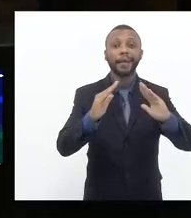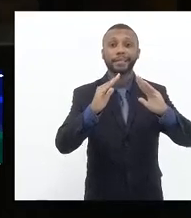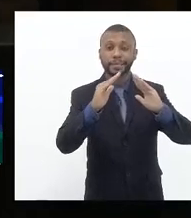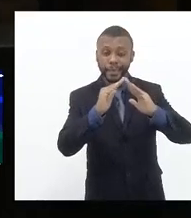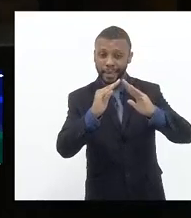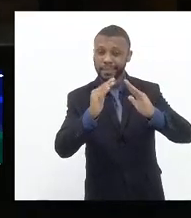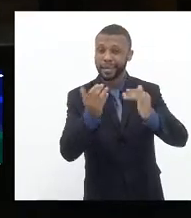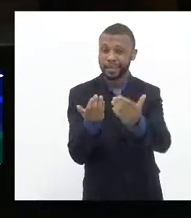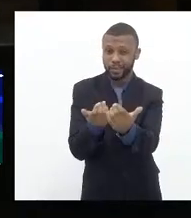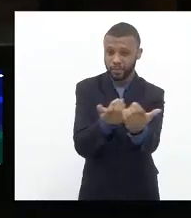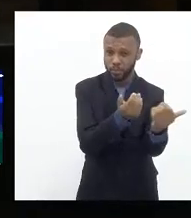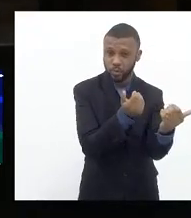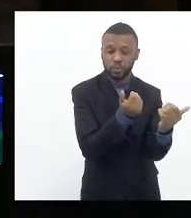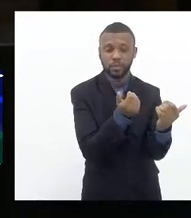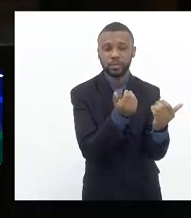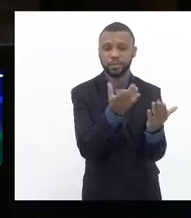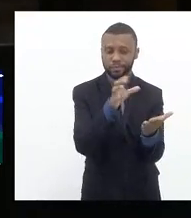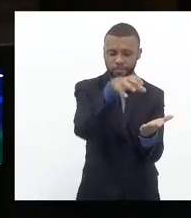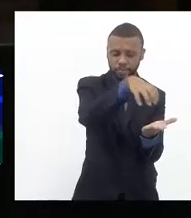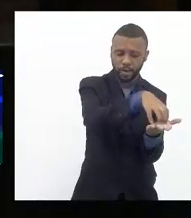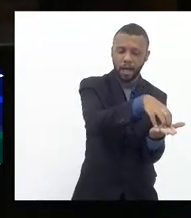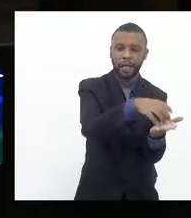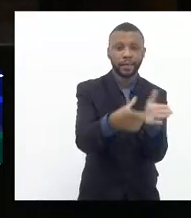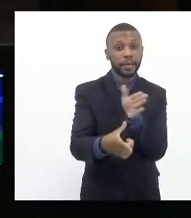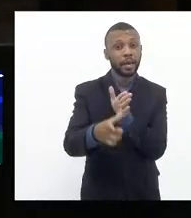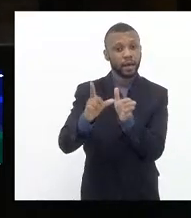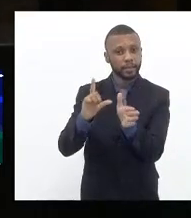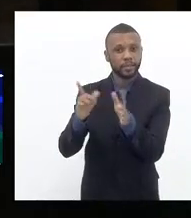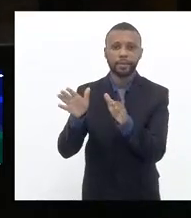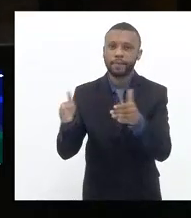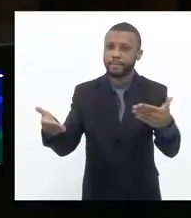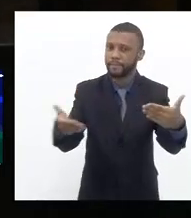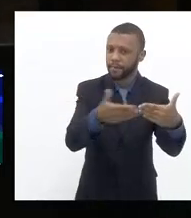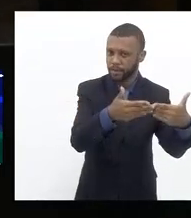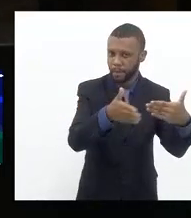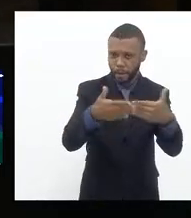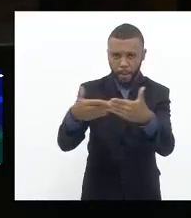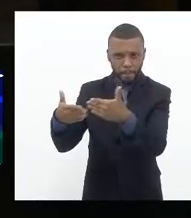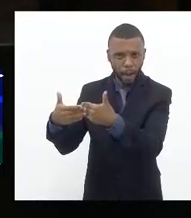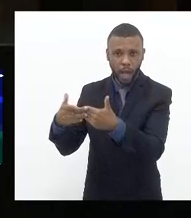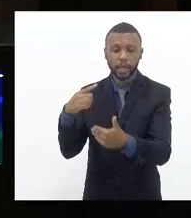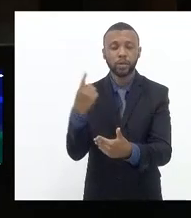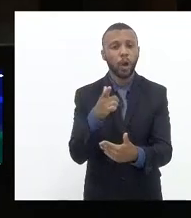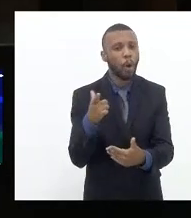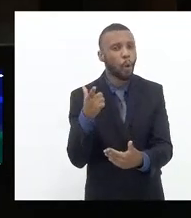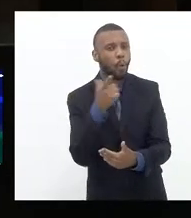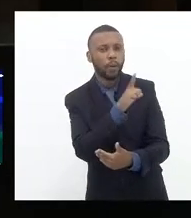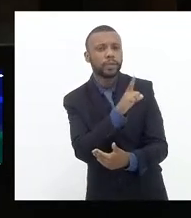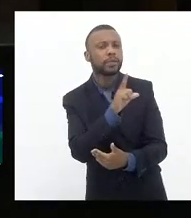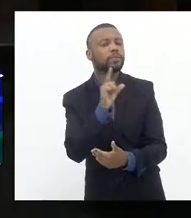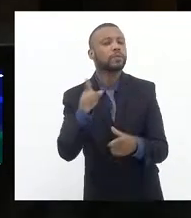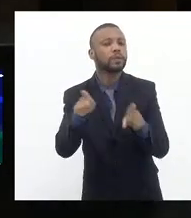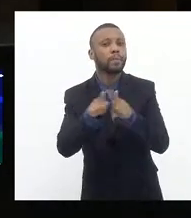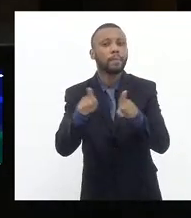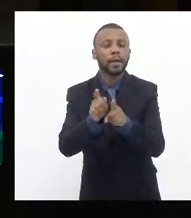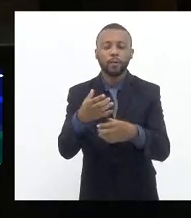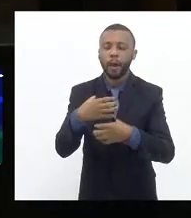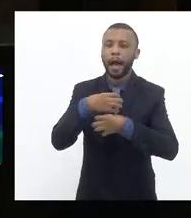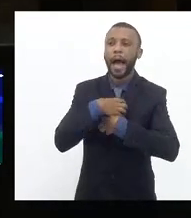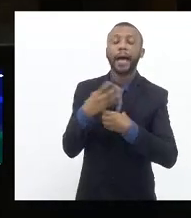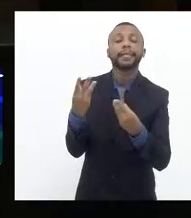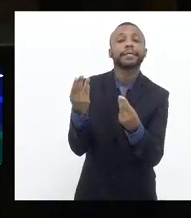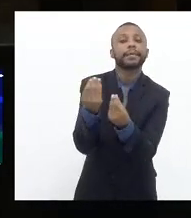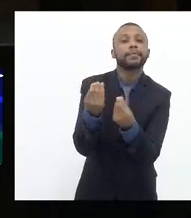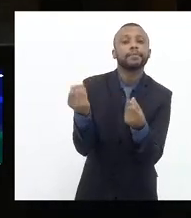favelas do Rio de Janeiro, que estavam fechadas. A gente conseguiu, inclusive, com a sensibilidade do secretário Leonardo,